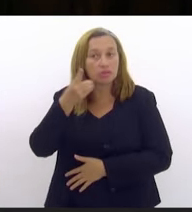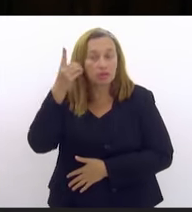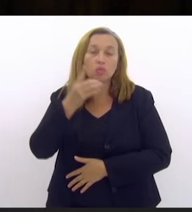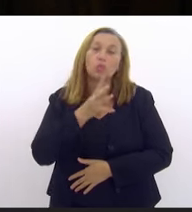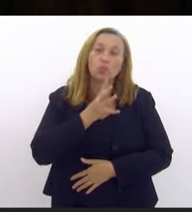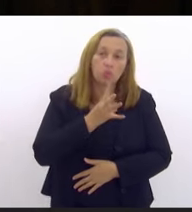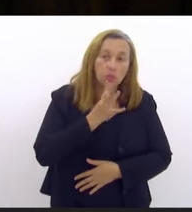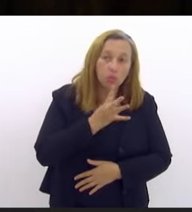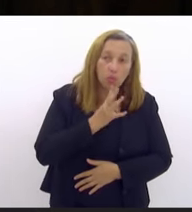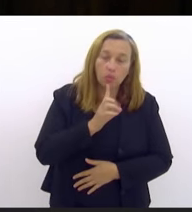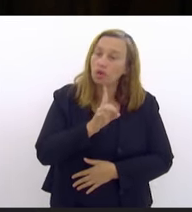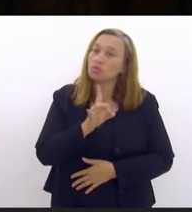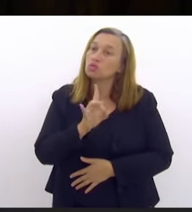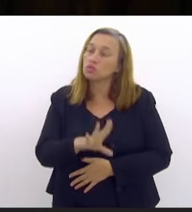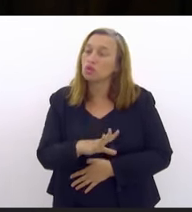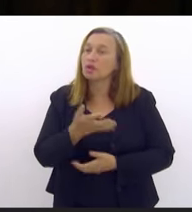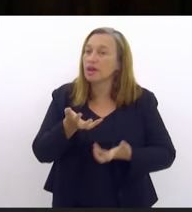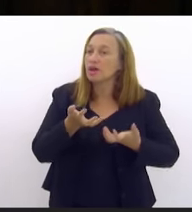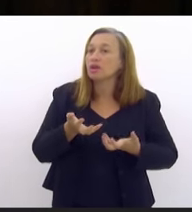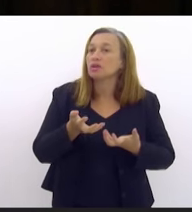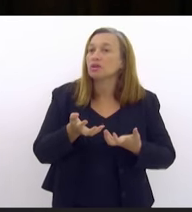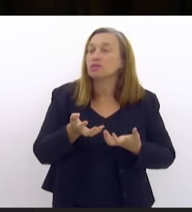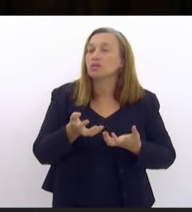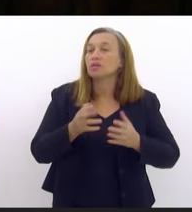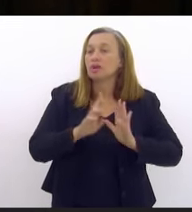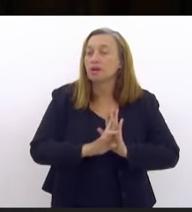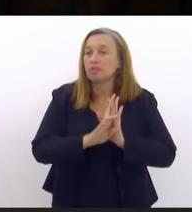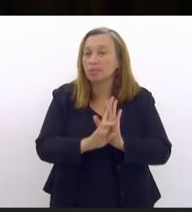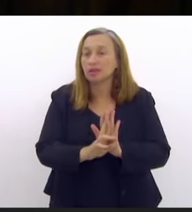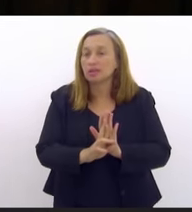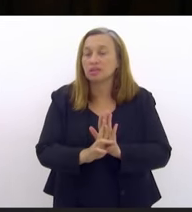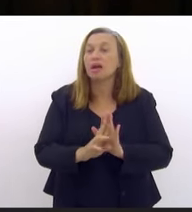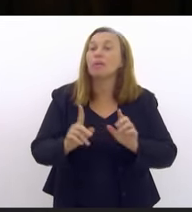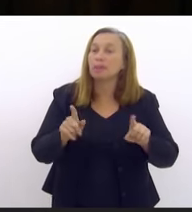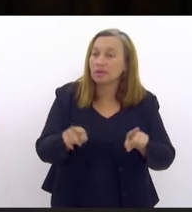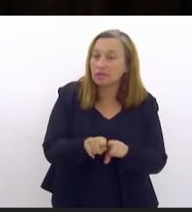reconhecimento. E não só quero representá-lo aqui, mas quero